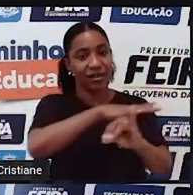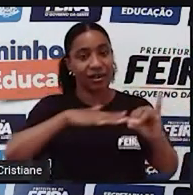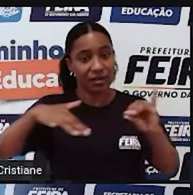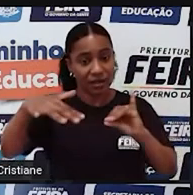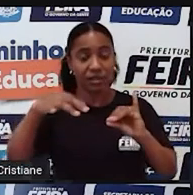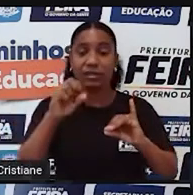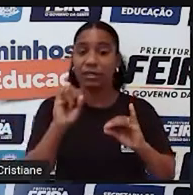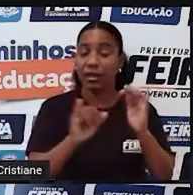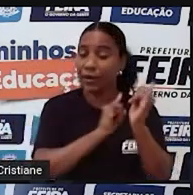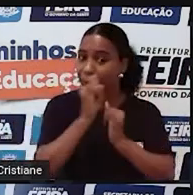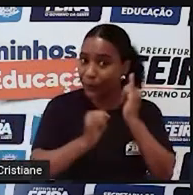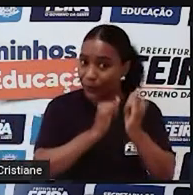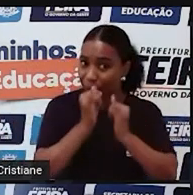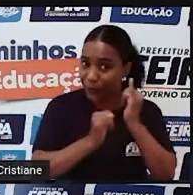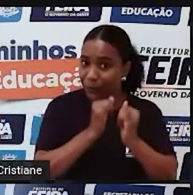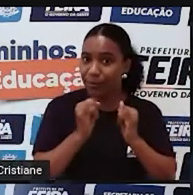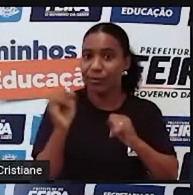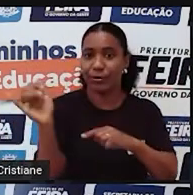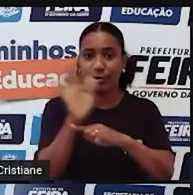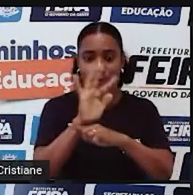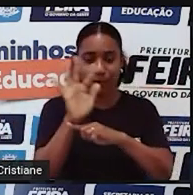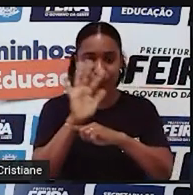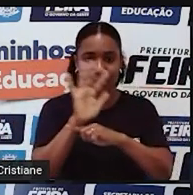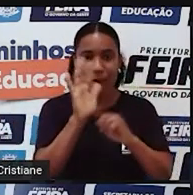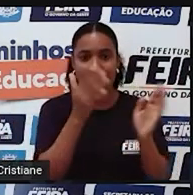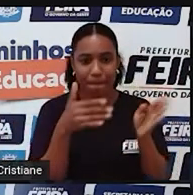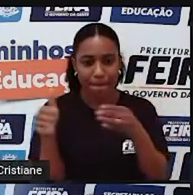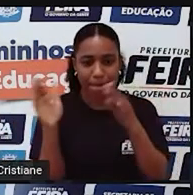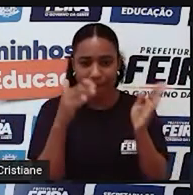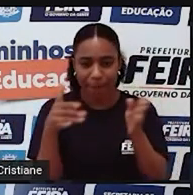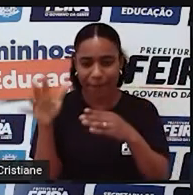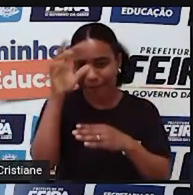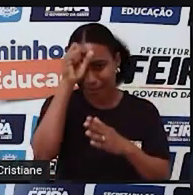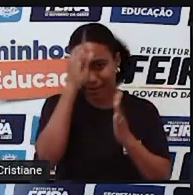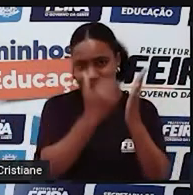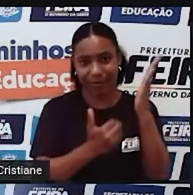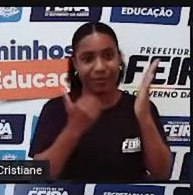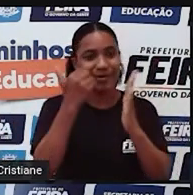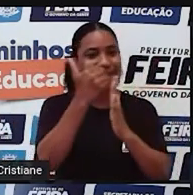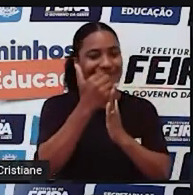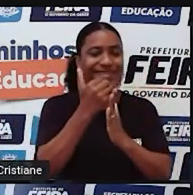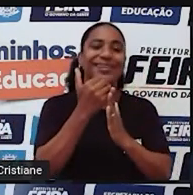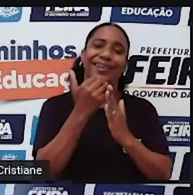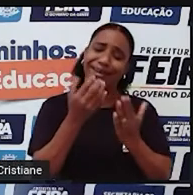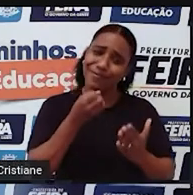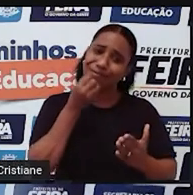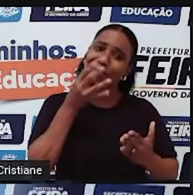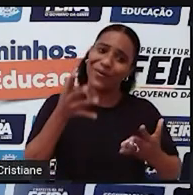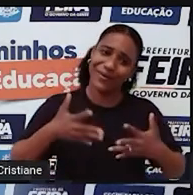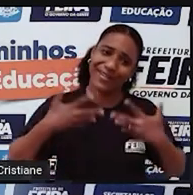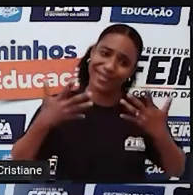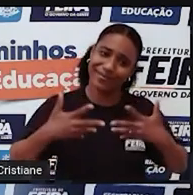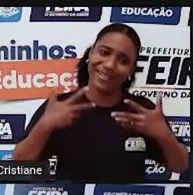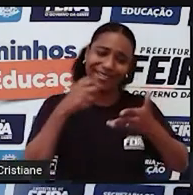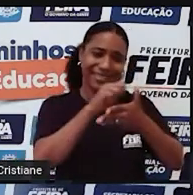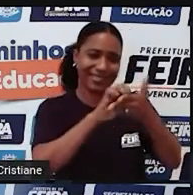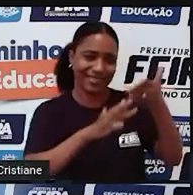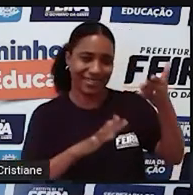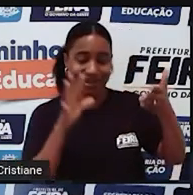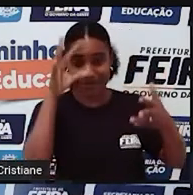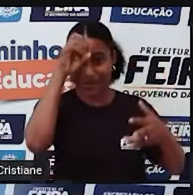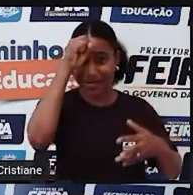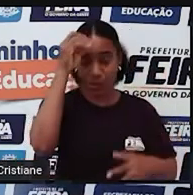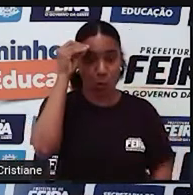acesso à internet, de assistir a esse vídeo. Além de ser uma atividade divertida, vocês vão ampliar os